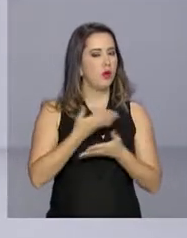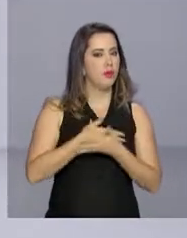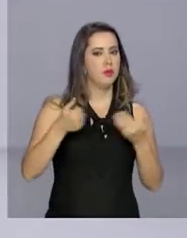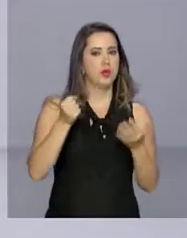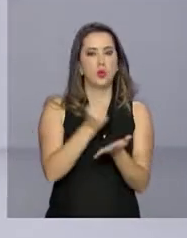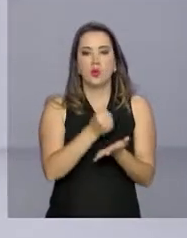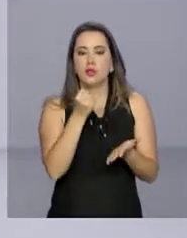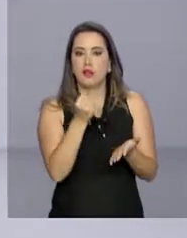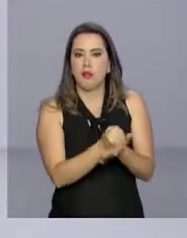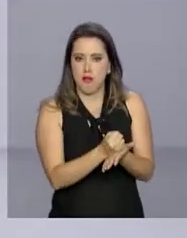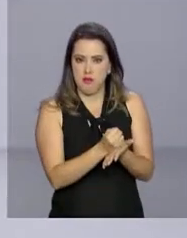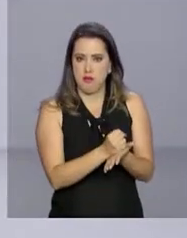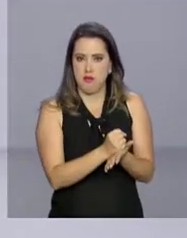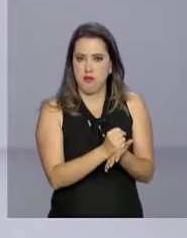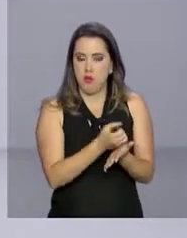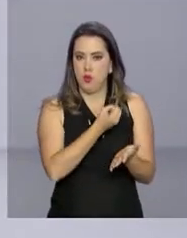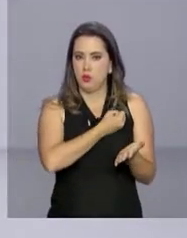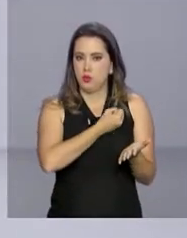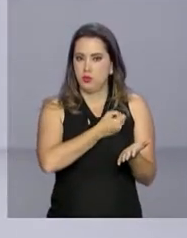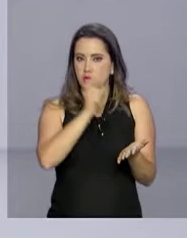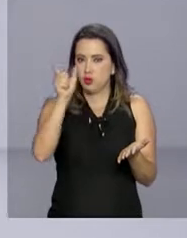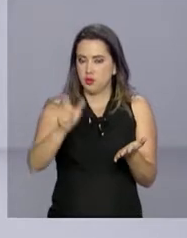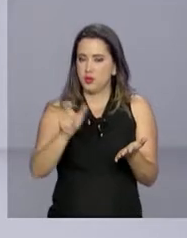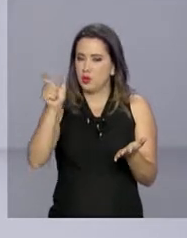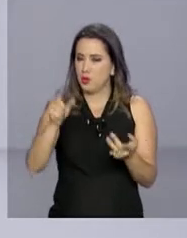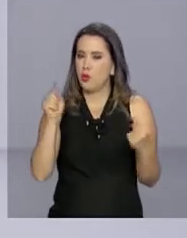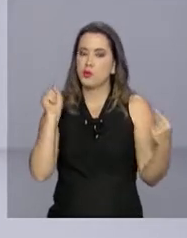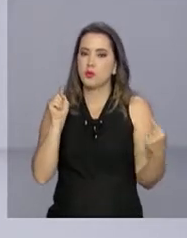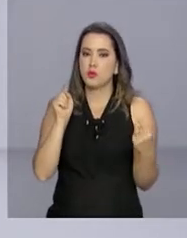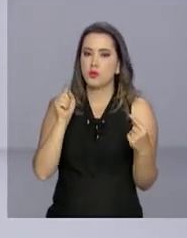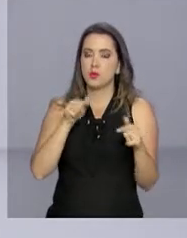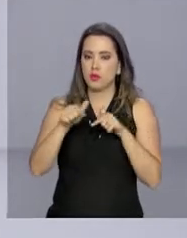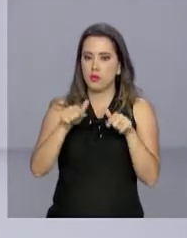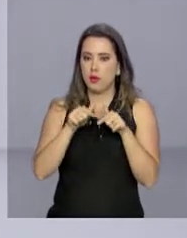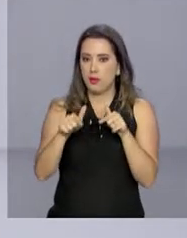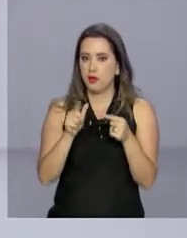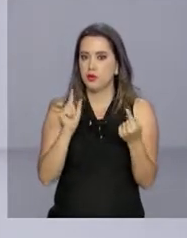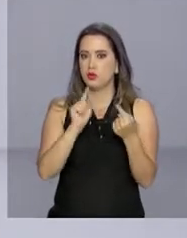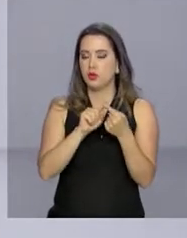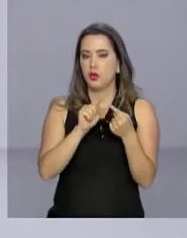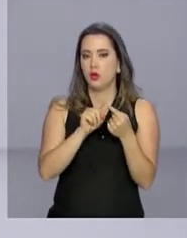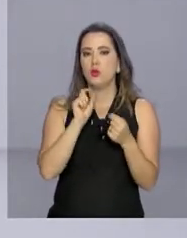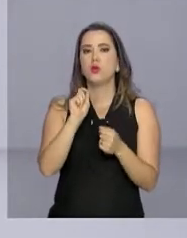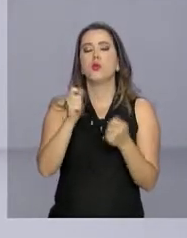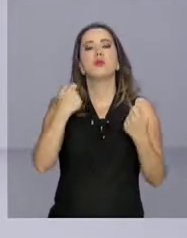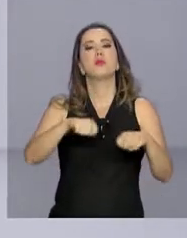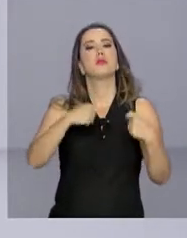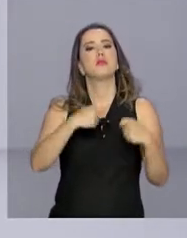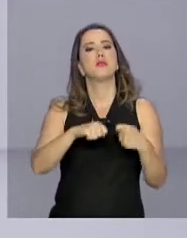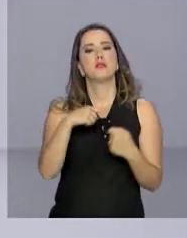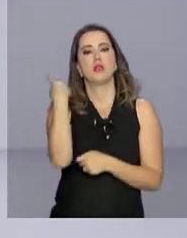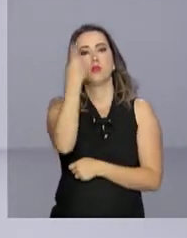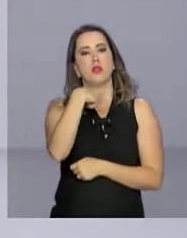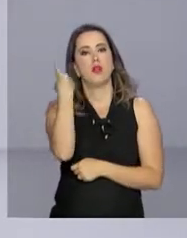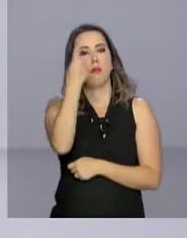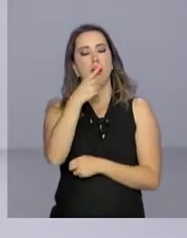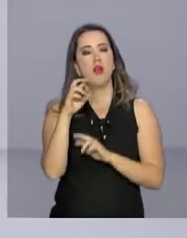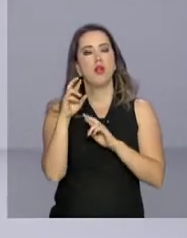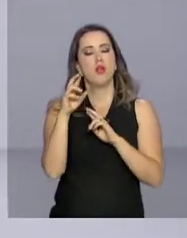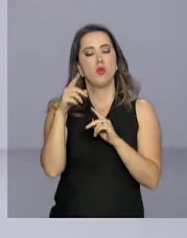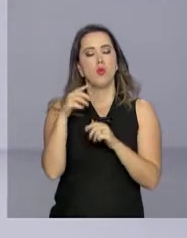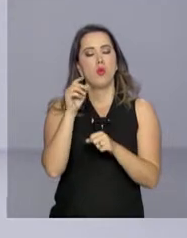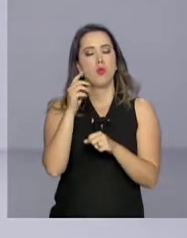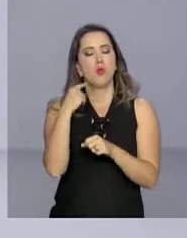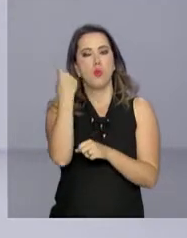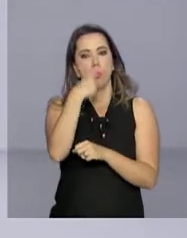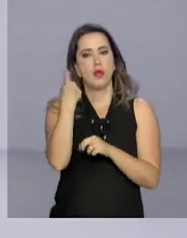contratação que prevê o número de funcionários de acordo com a demanda é o chamado trabalho intermitente regulamentado com